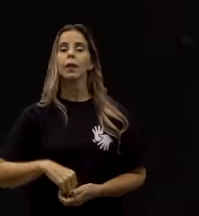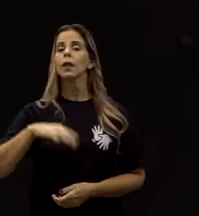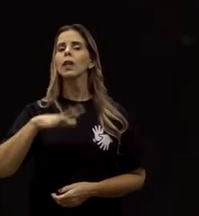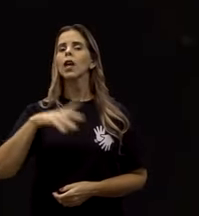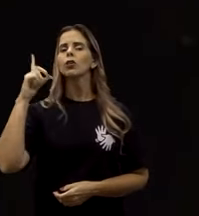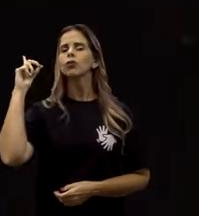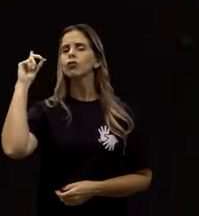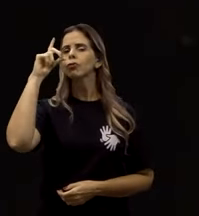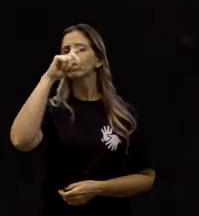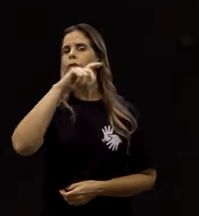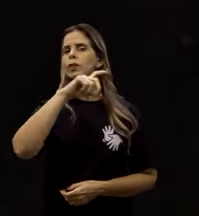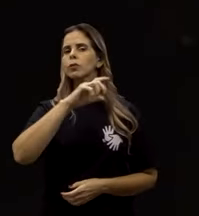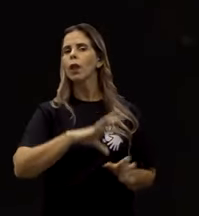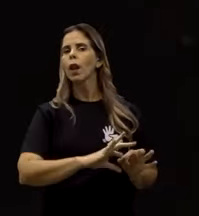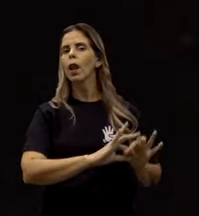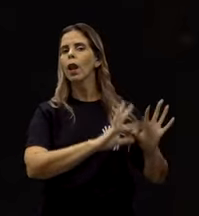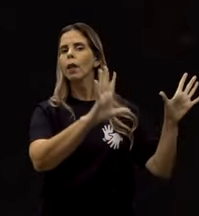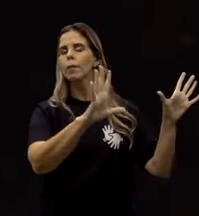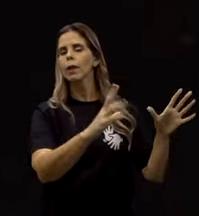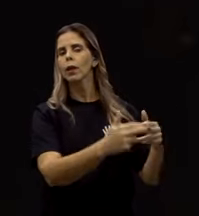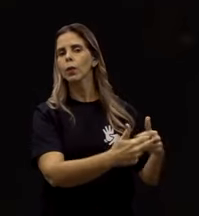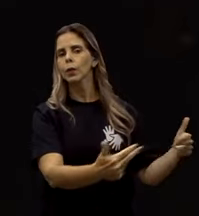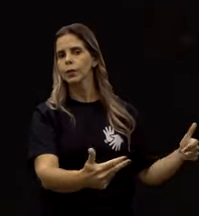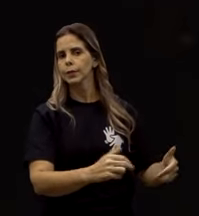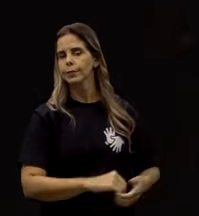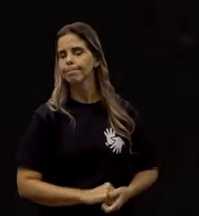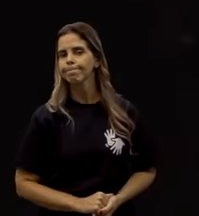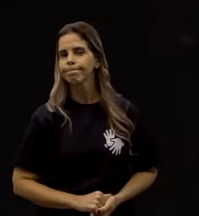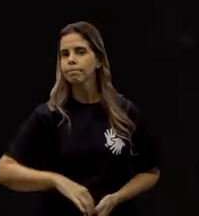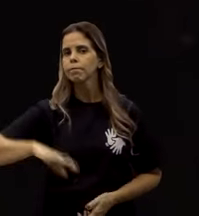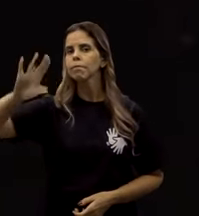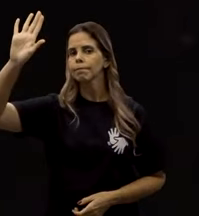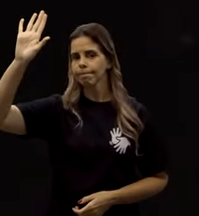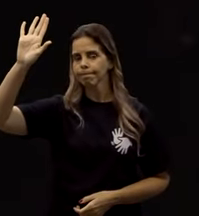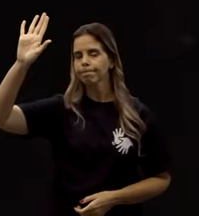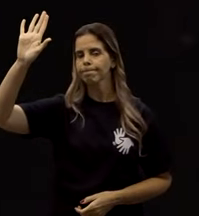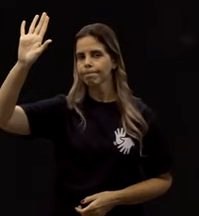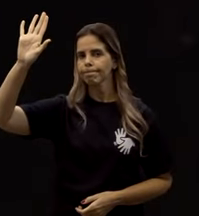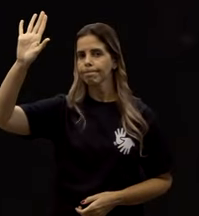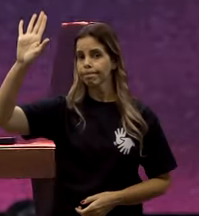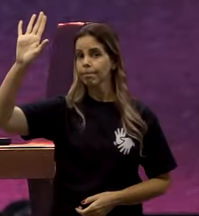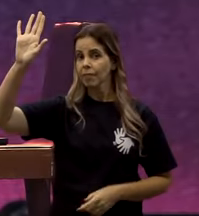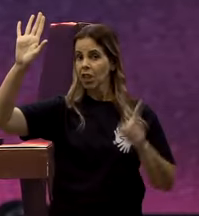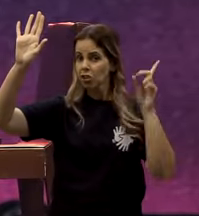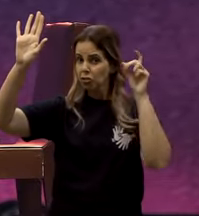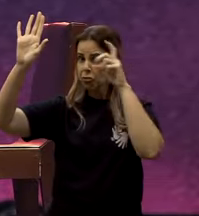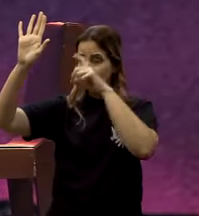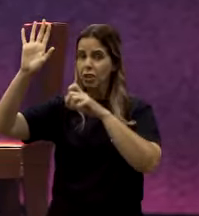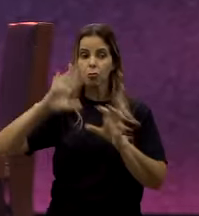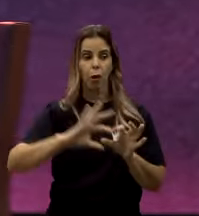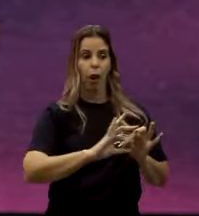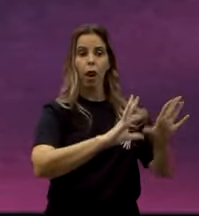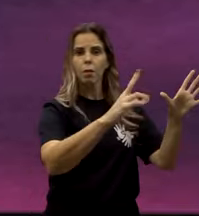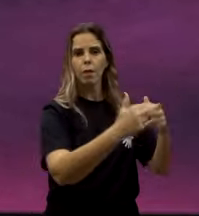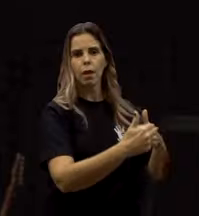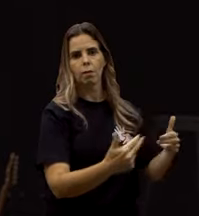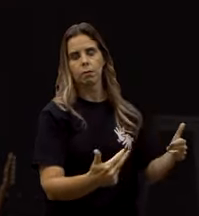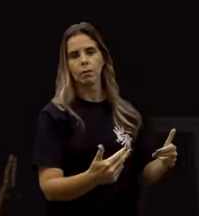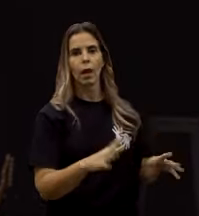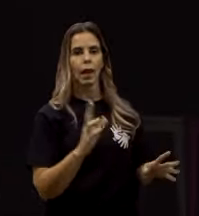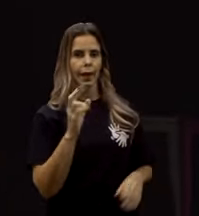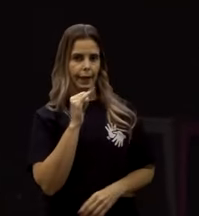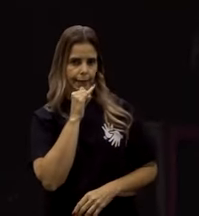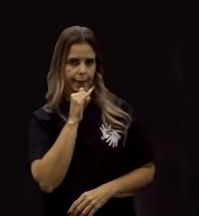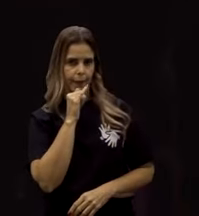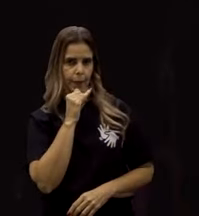dificuldade de abrir mão de alguma coisa Às vezes na vida levante a mão levanta a mão aê véo ó essa aqui é pior Ó quem tem dificuldade de dizer